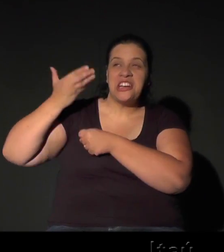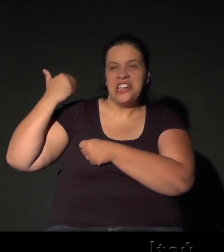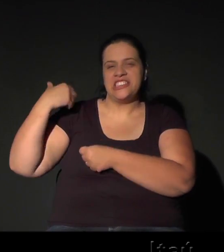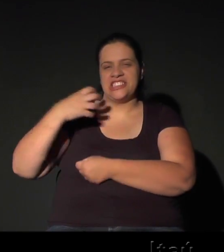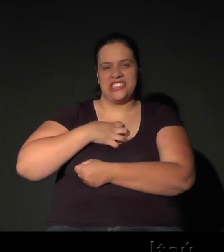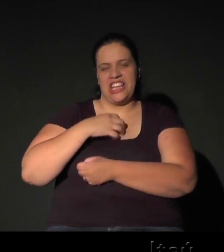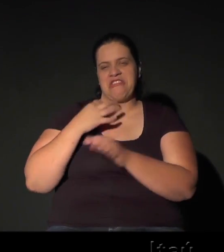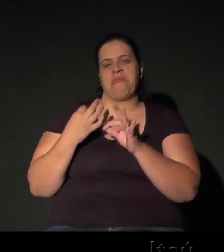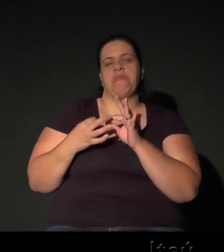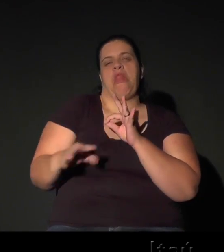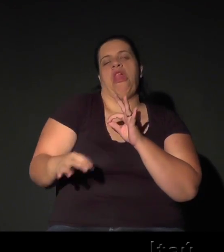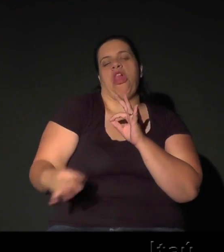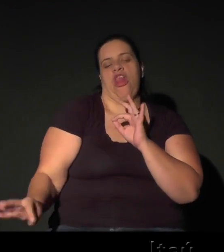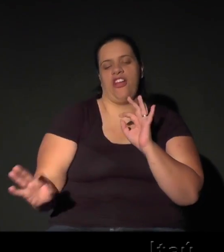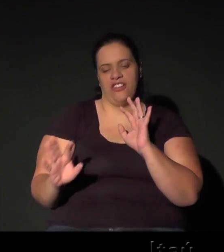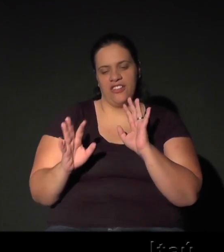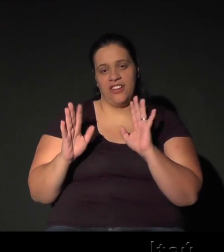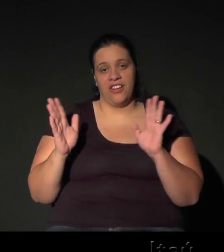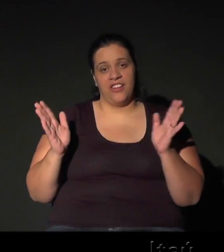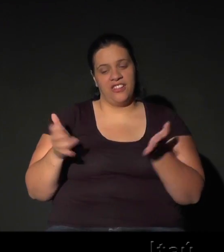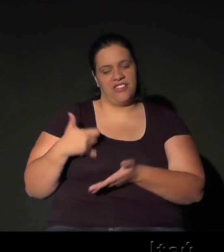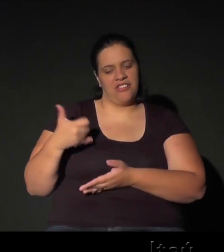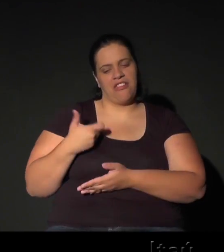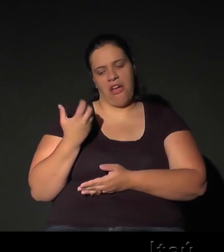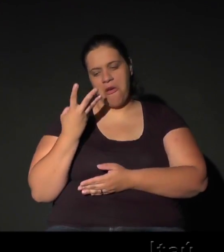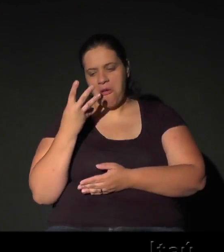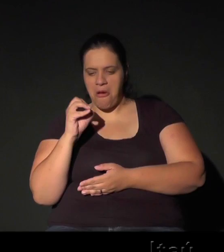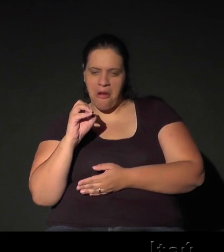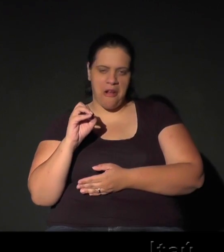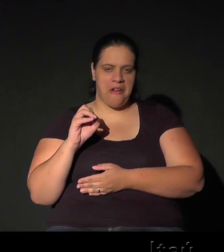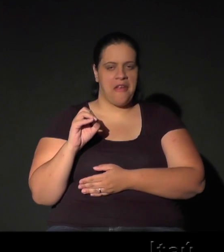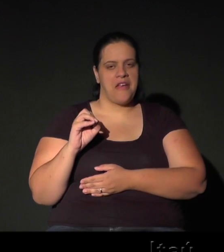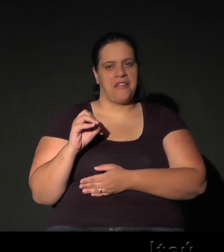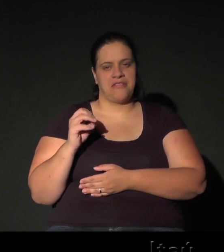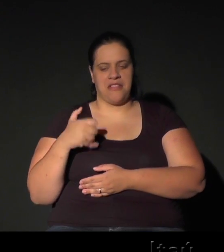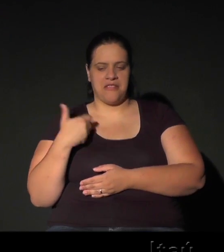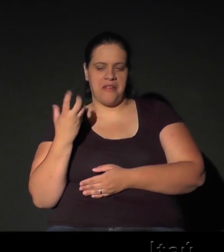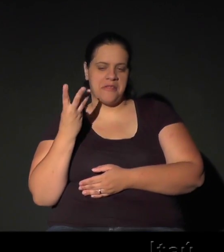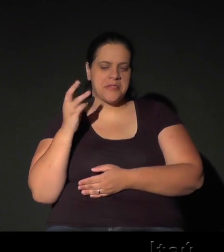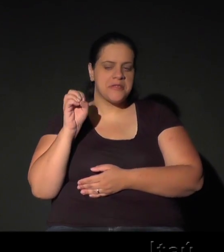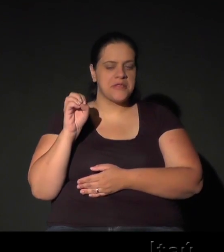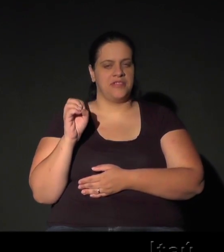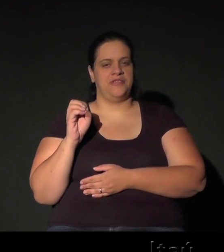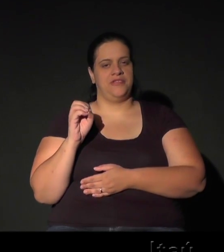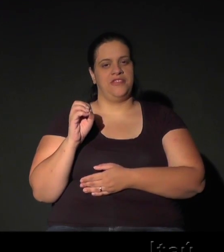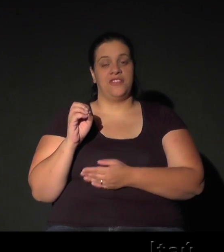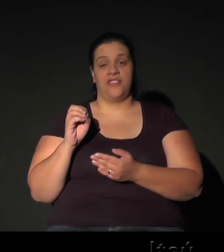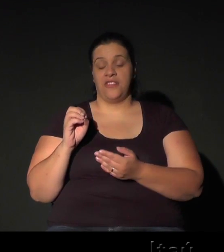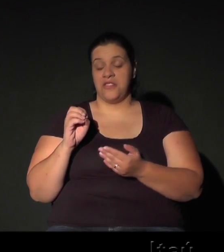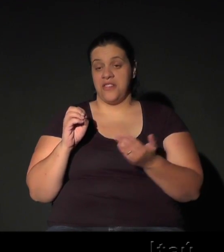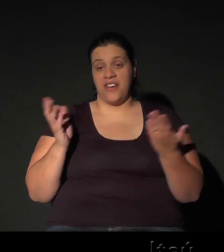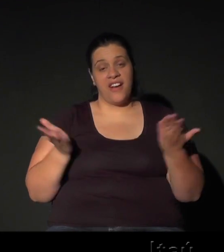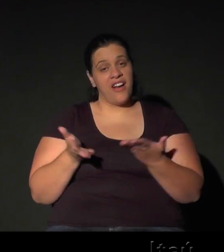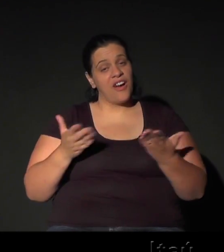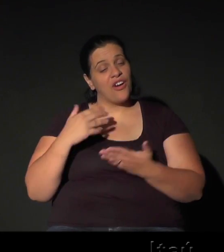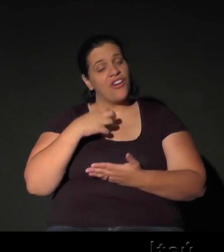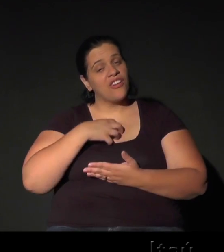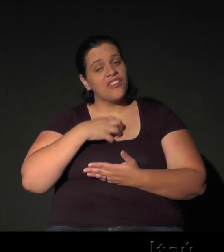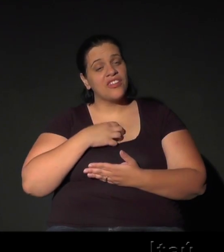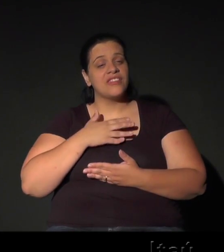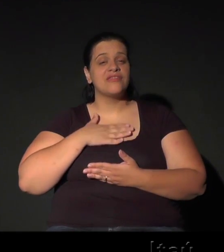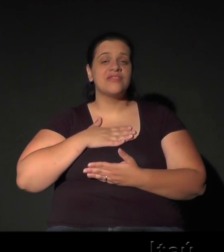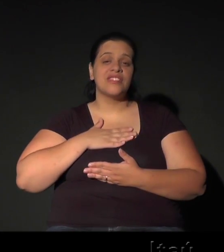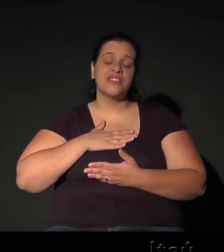atrás eu estive né com 40 anos e 30 mas num ritmo assim